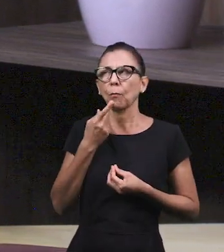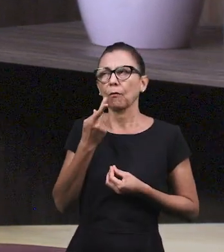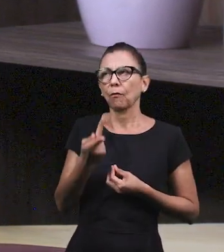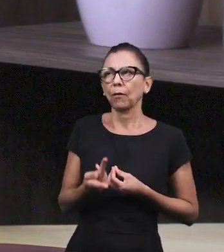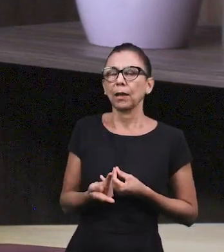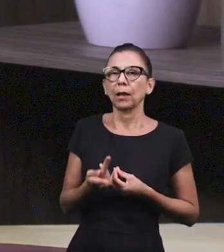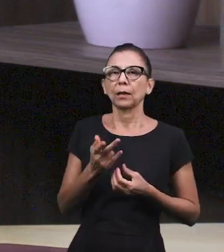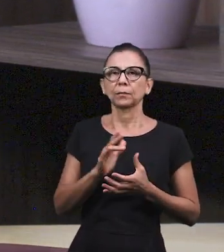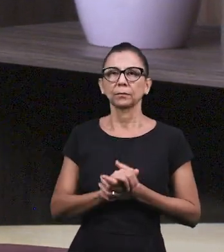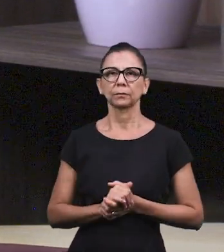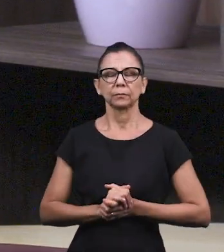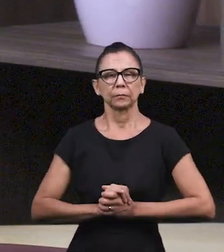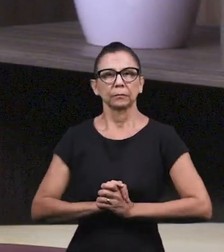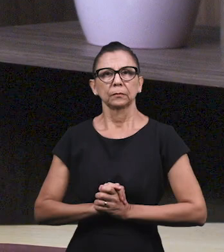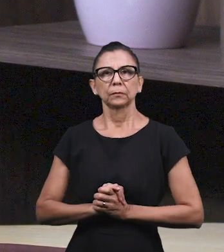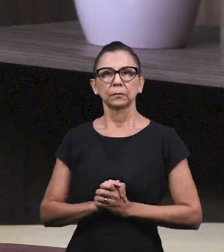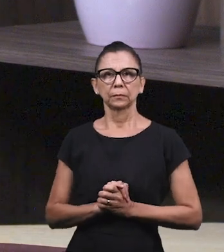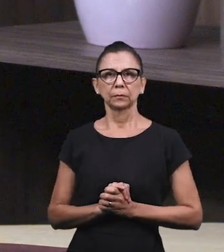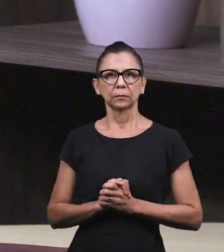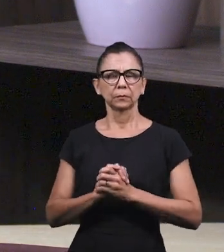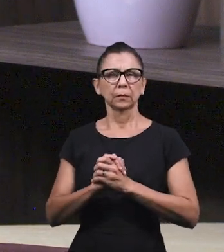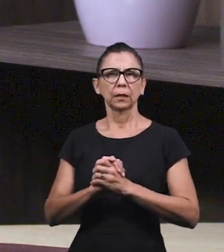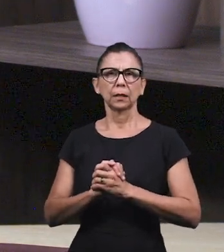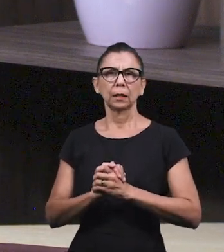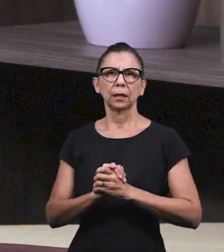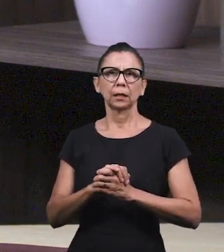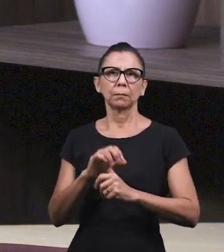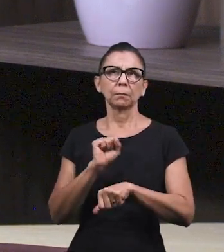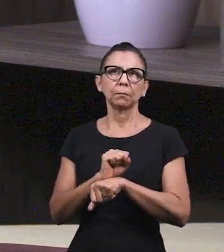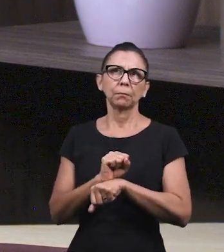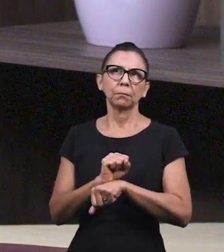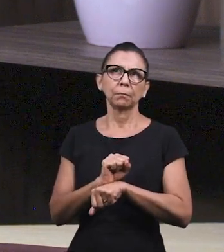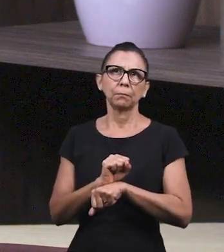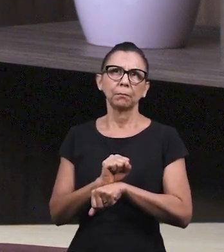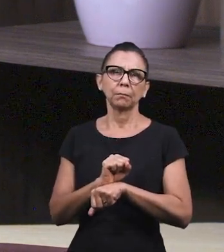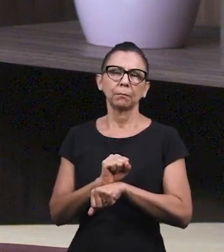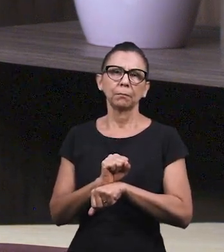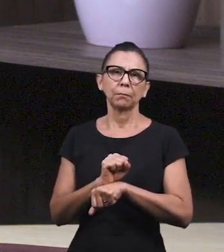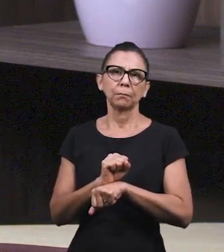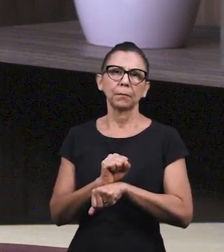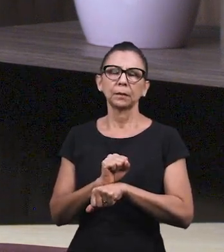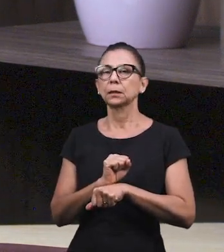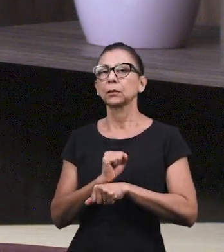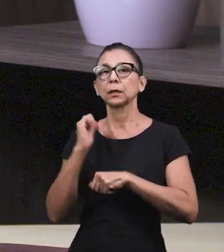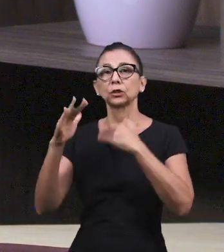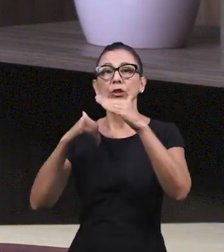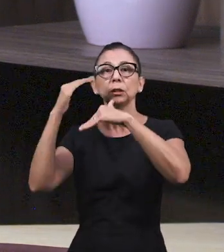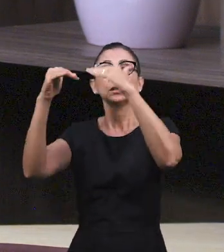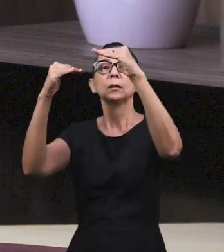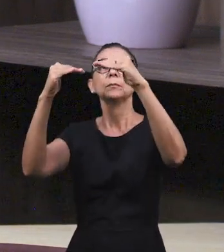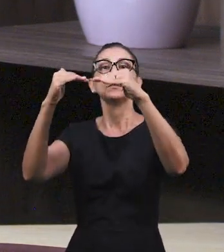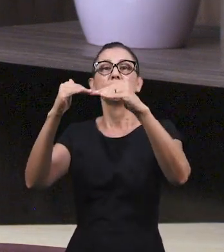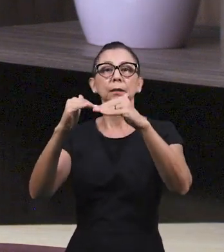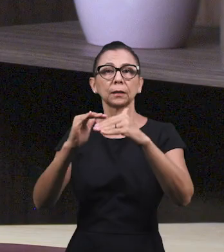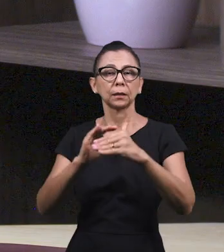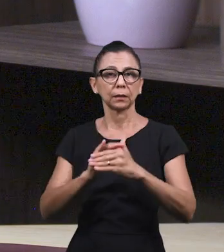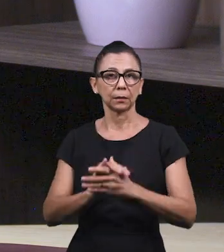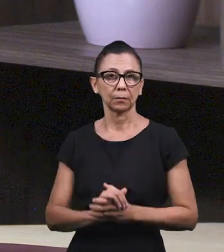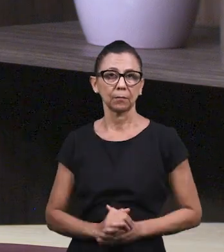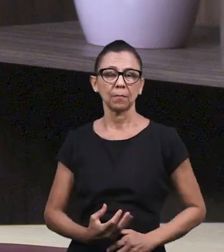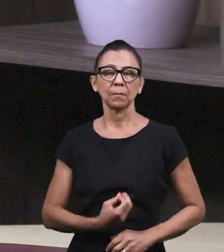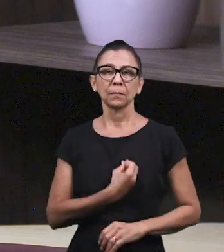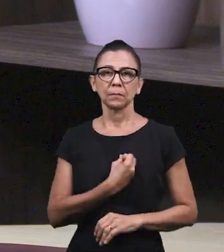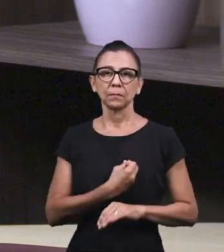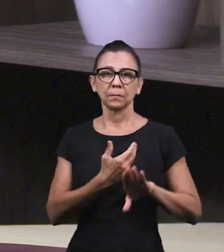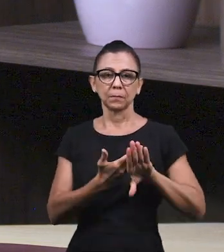como é que eu posso dizer, estática. Ela é uma experiência dinâmica. Ela continua acontecendo, porque é viver